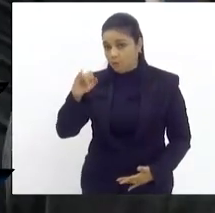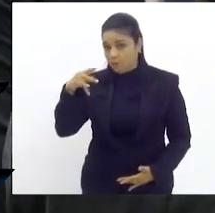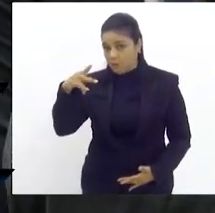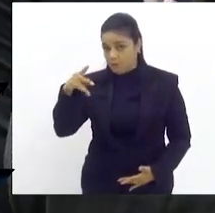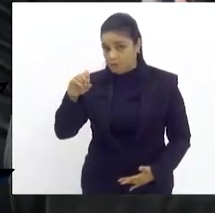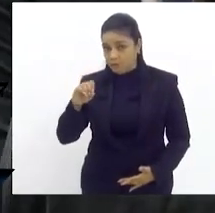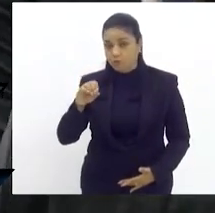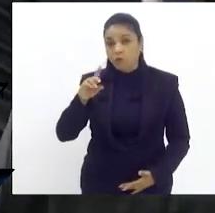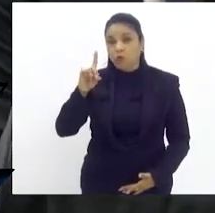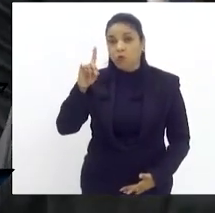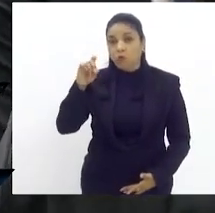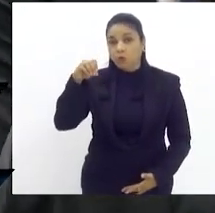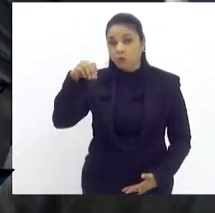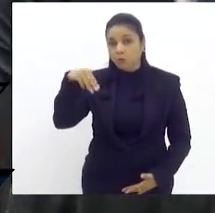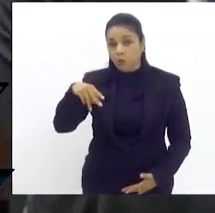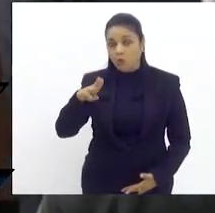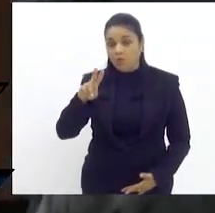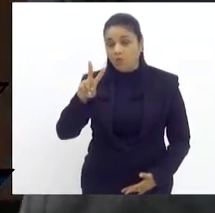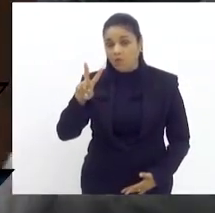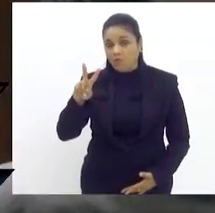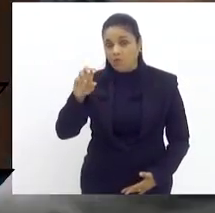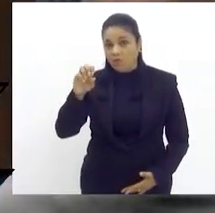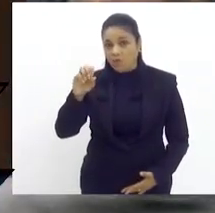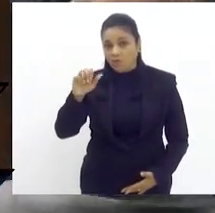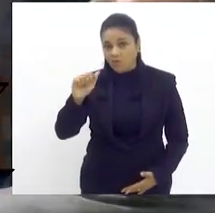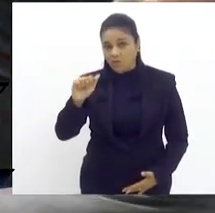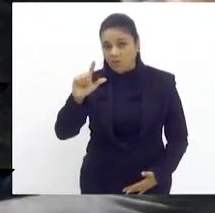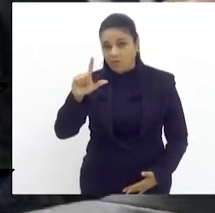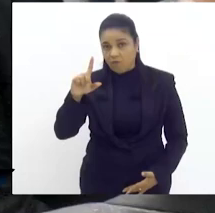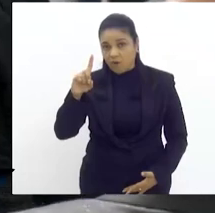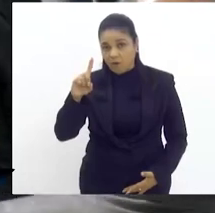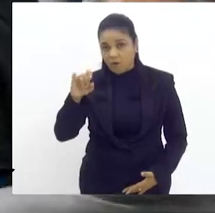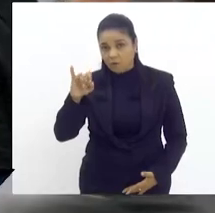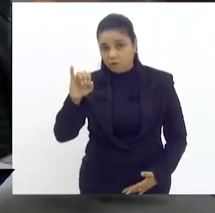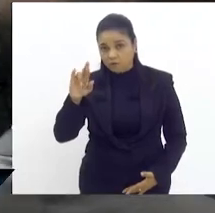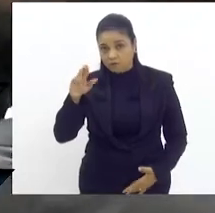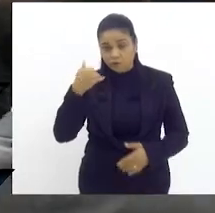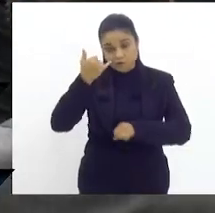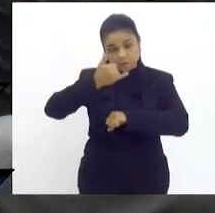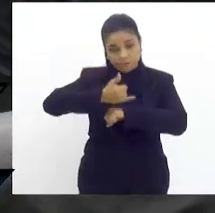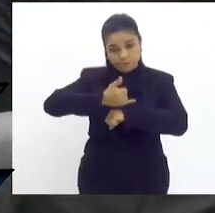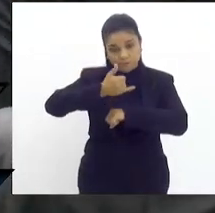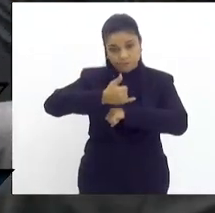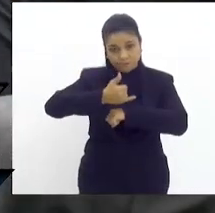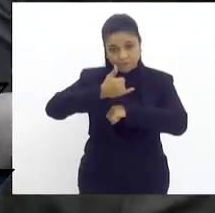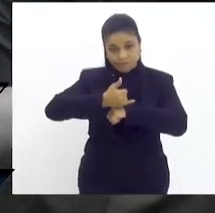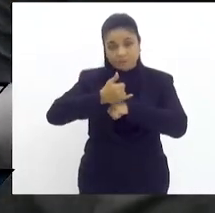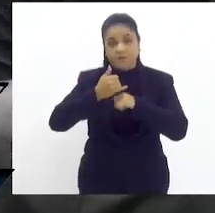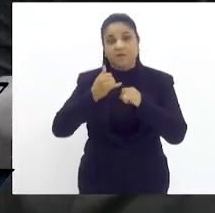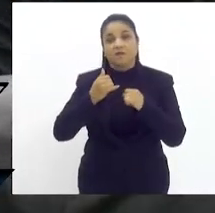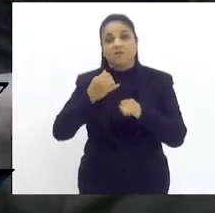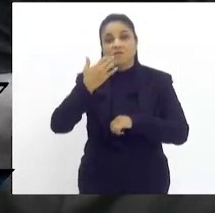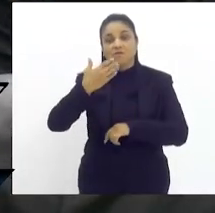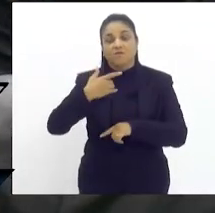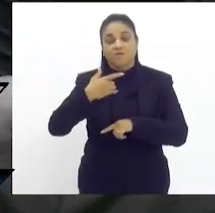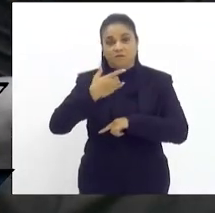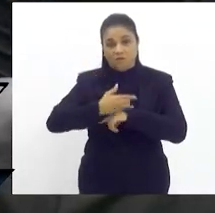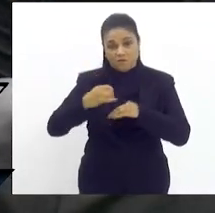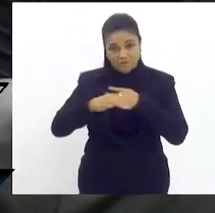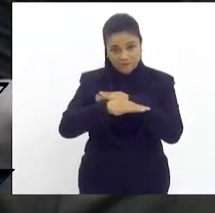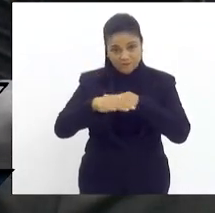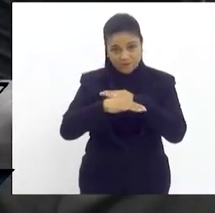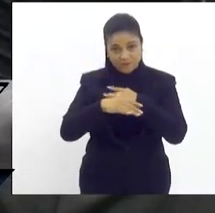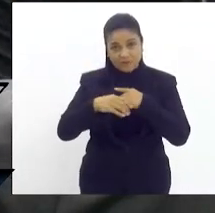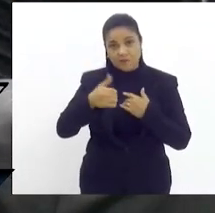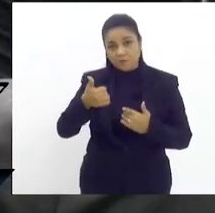como eu falei chegou na Diocese de volta redonda e barra por aí em 1966 e ficou